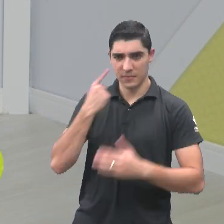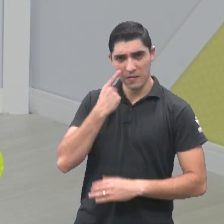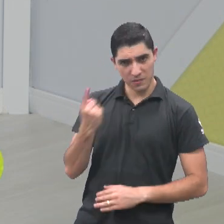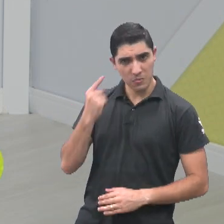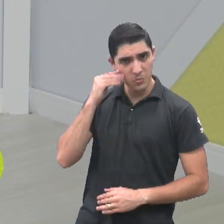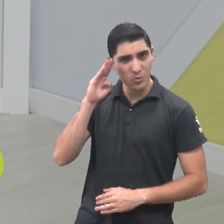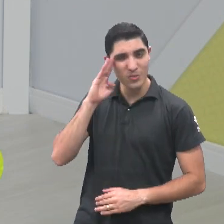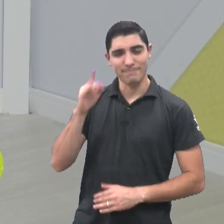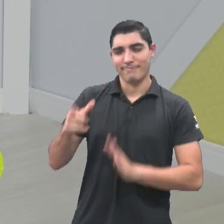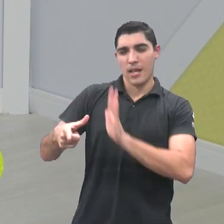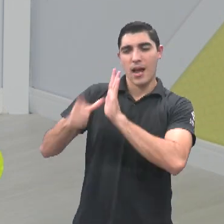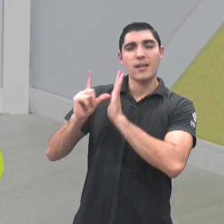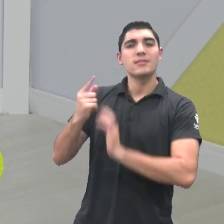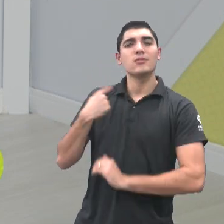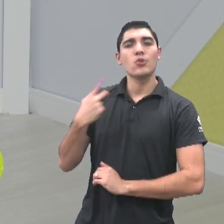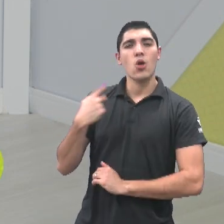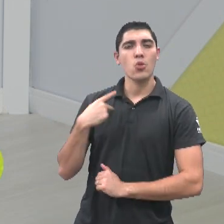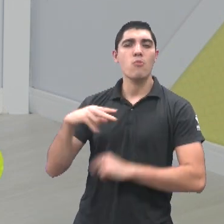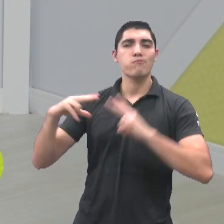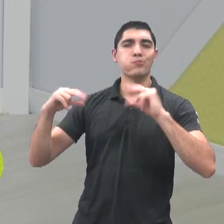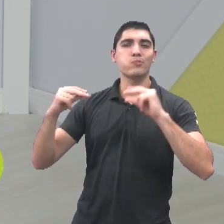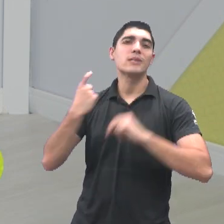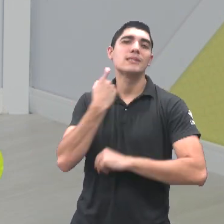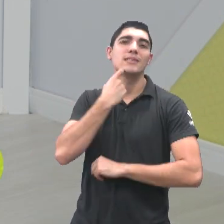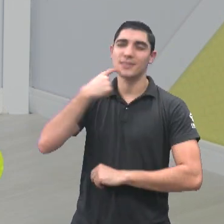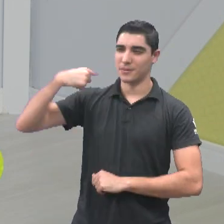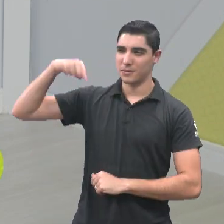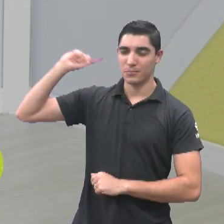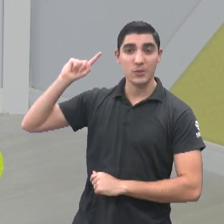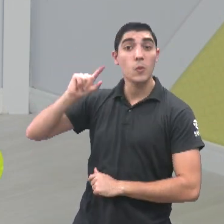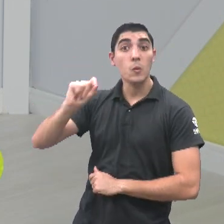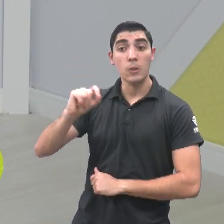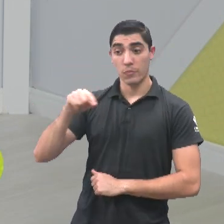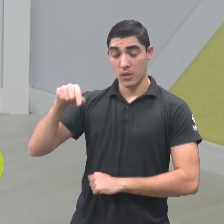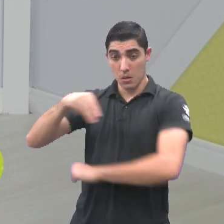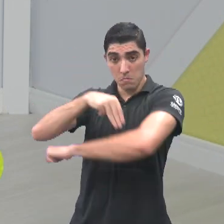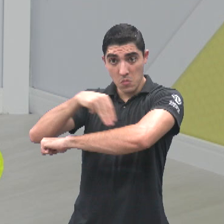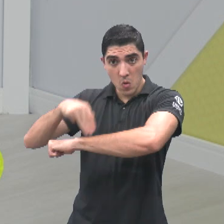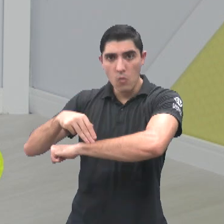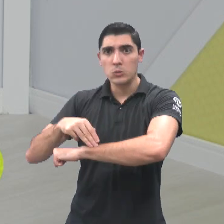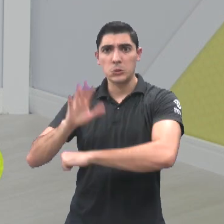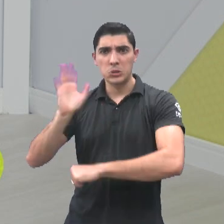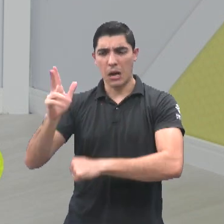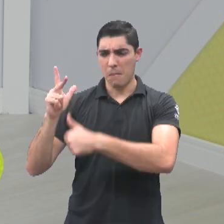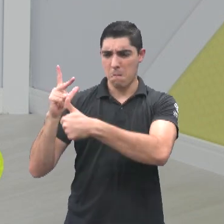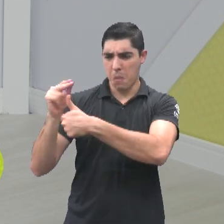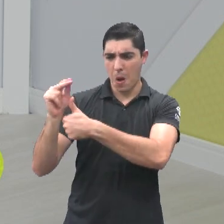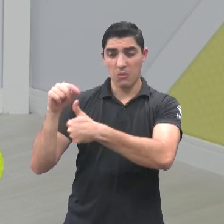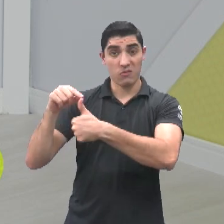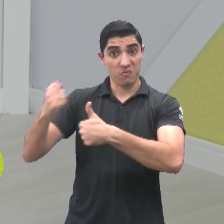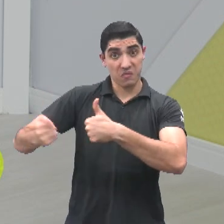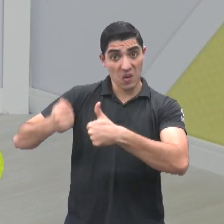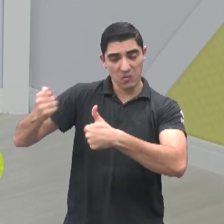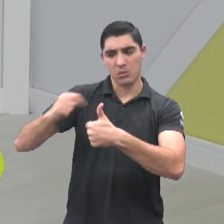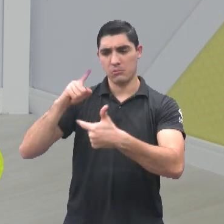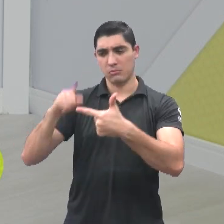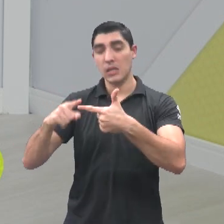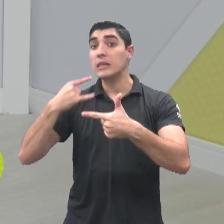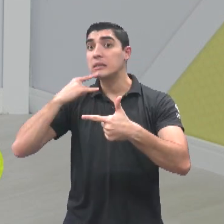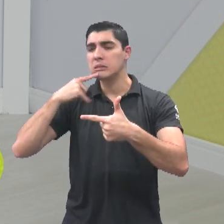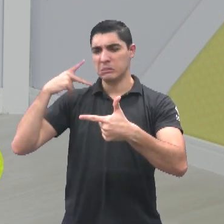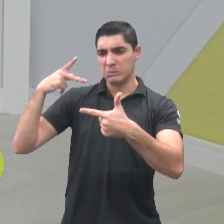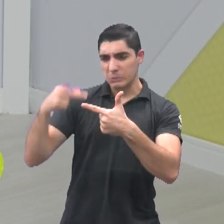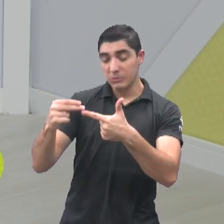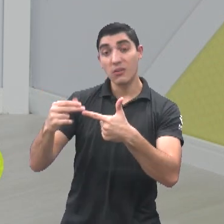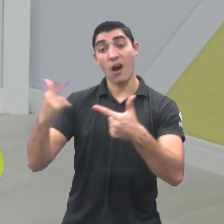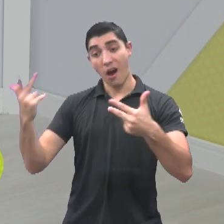na sexta-feira, né? A equipe do Juventus vinha mais do que embalado, 2 vitórias sensacionais contra a Ferroviária e contra o 15 de Piracicaba